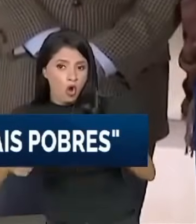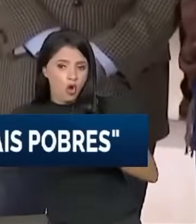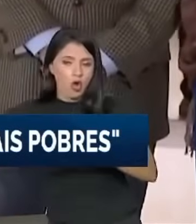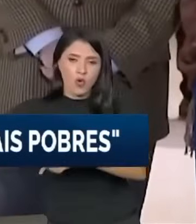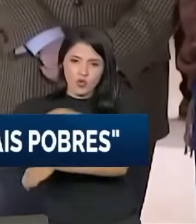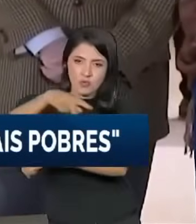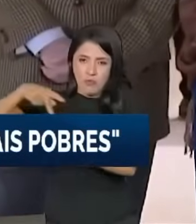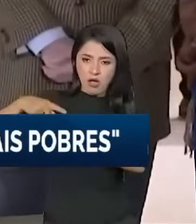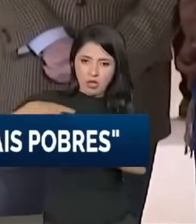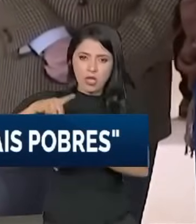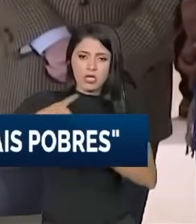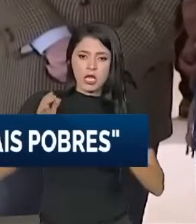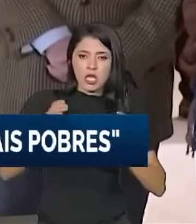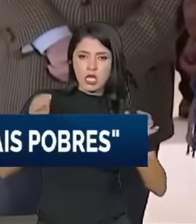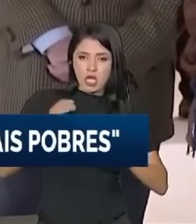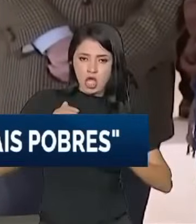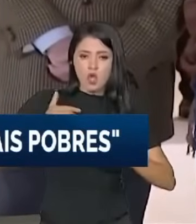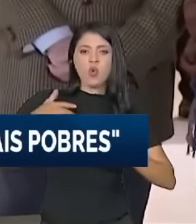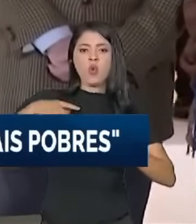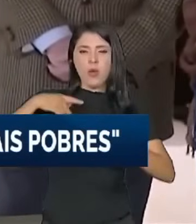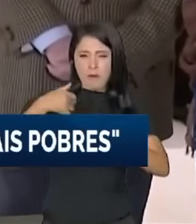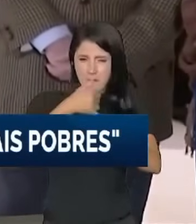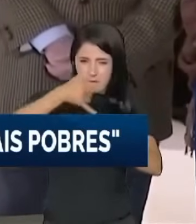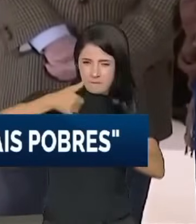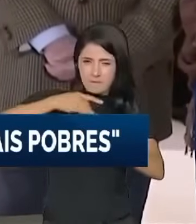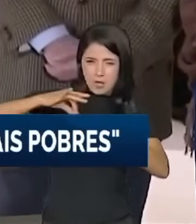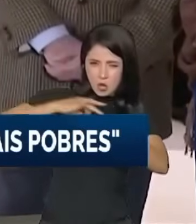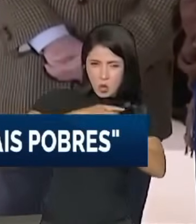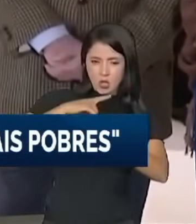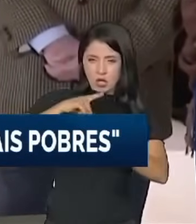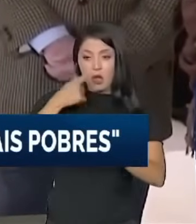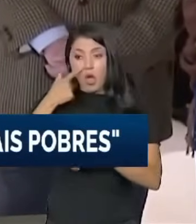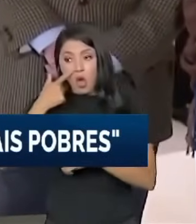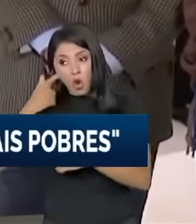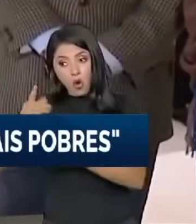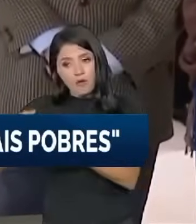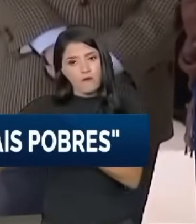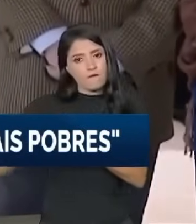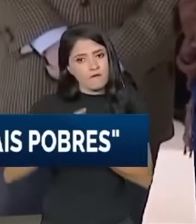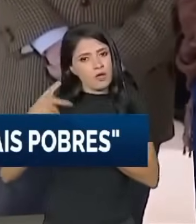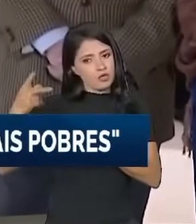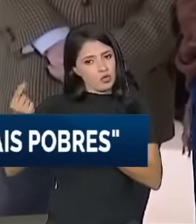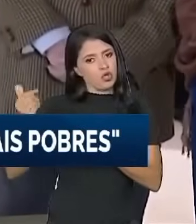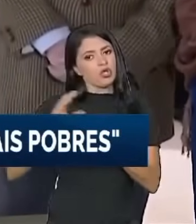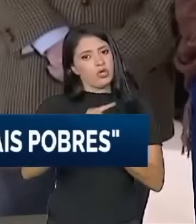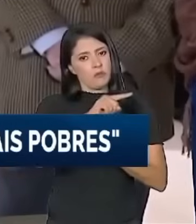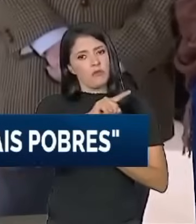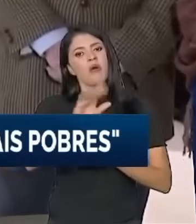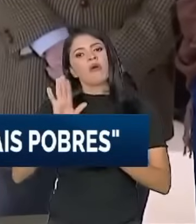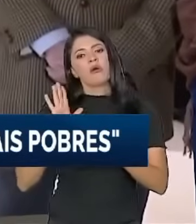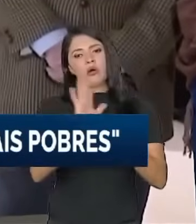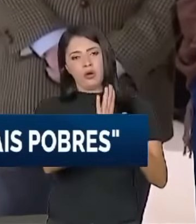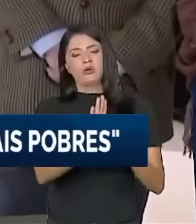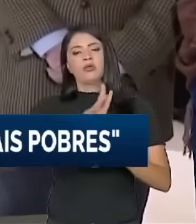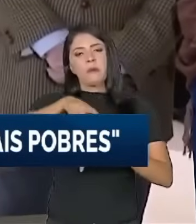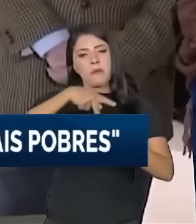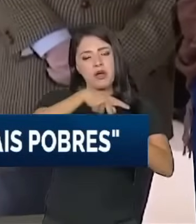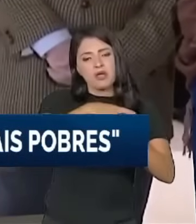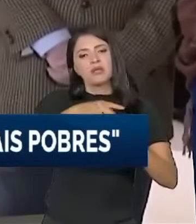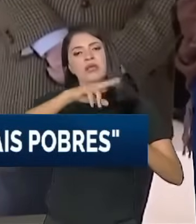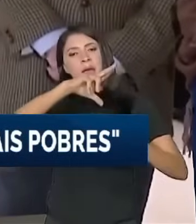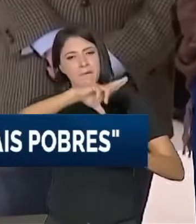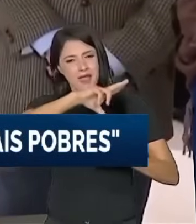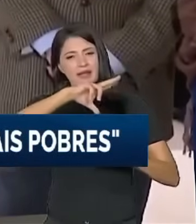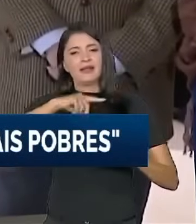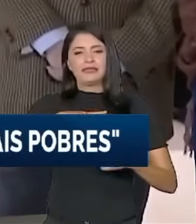ricos começar a investir um pouco do seu dinheiro para ajudar os países pobres do continente africano, da América Latina, da Ásia,